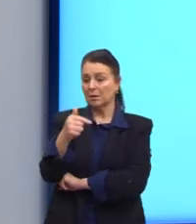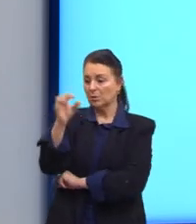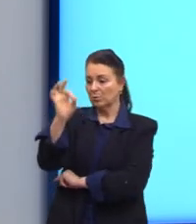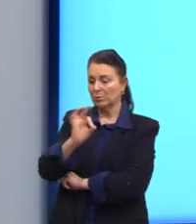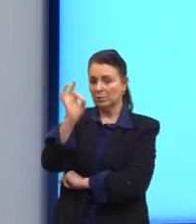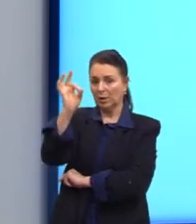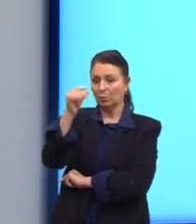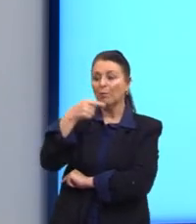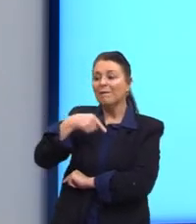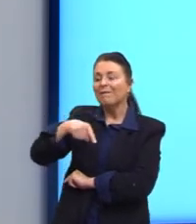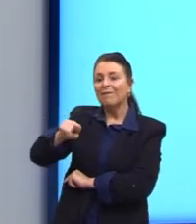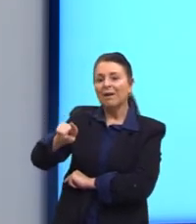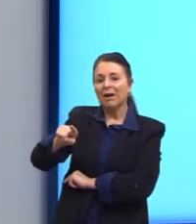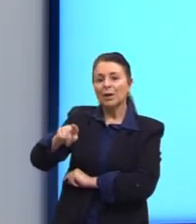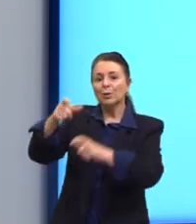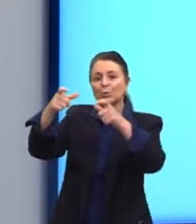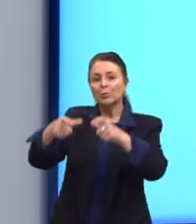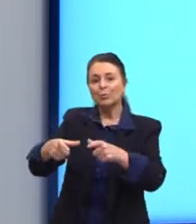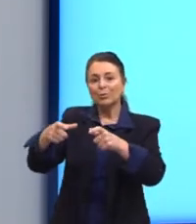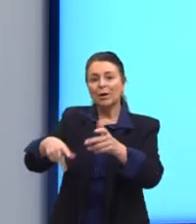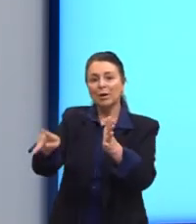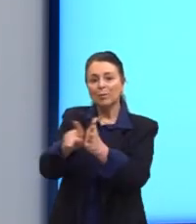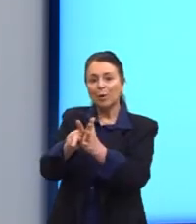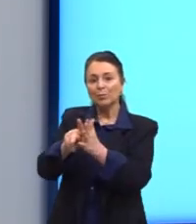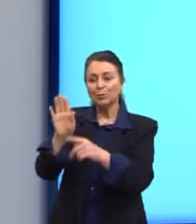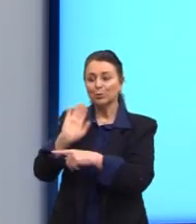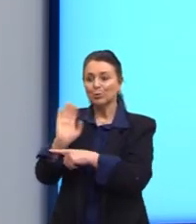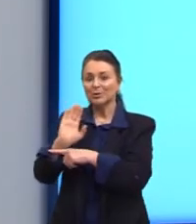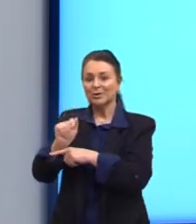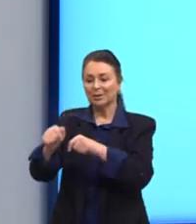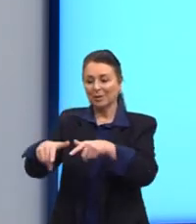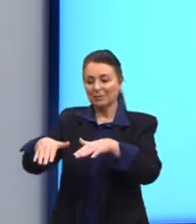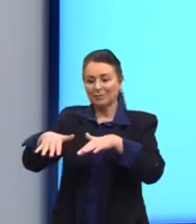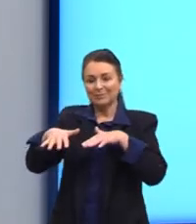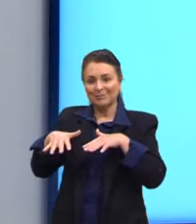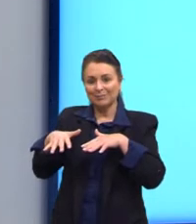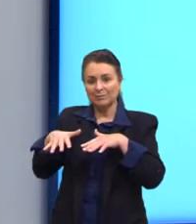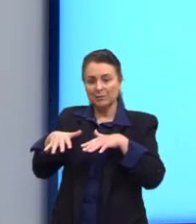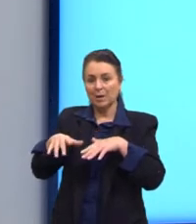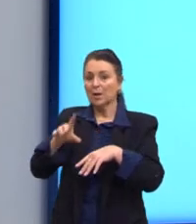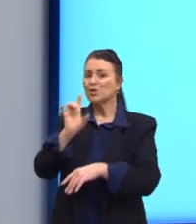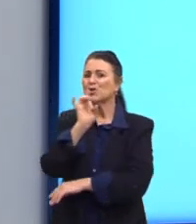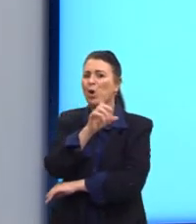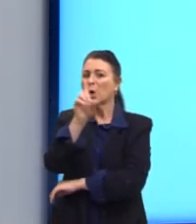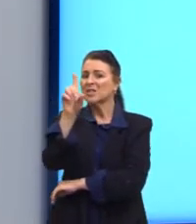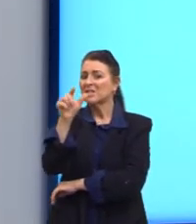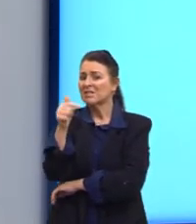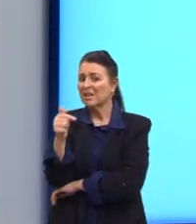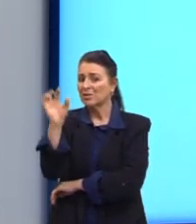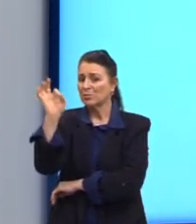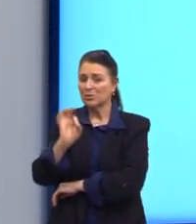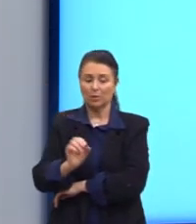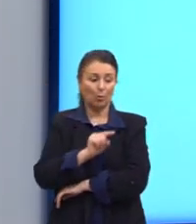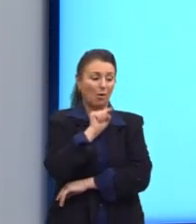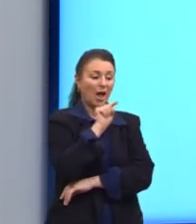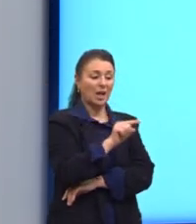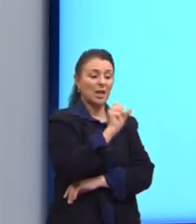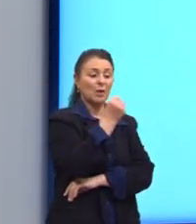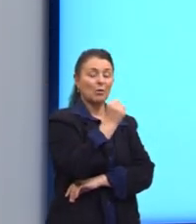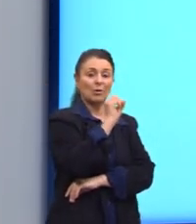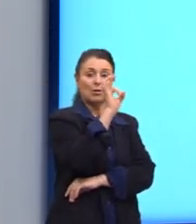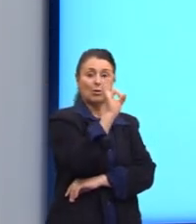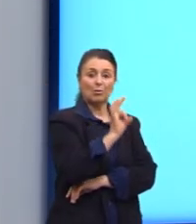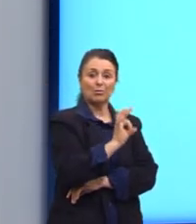frequenta o cinema perceba que só 17% em relação a 88 dos que assistem na TV